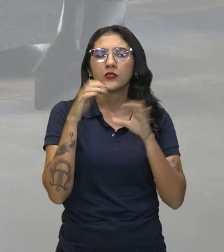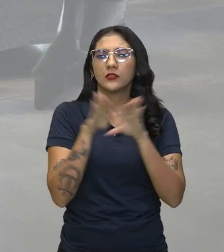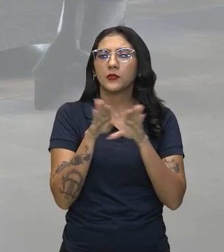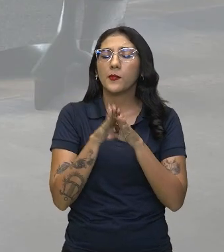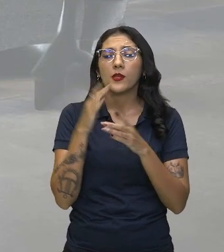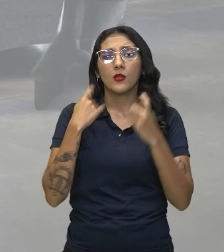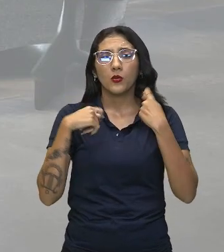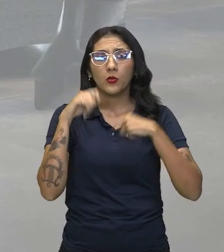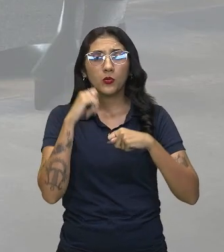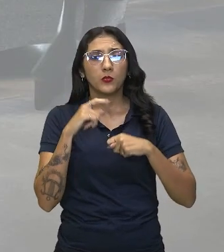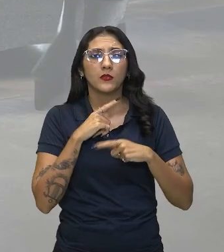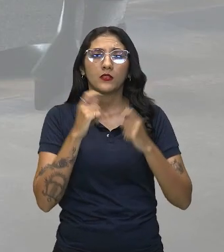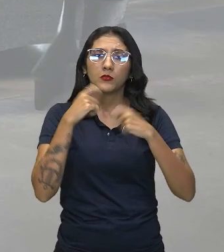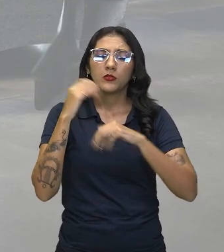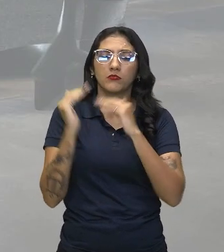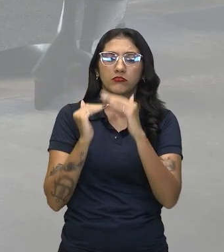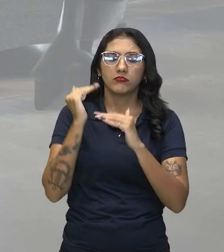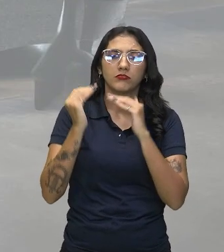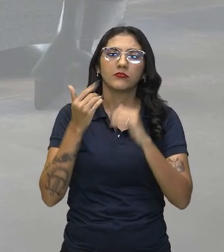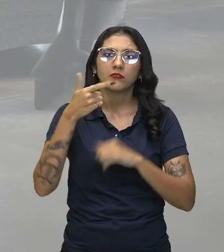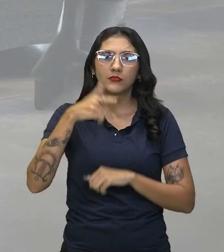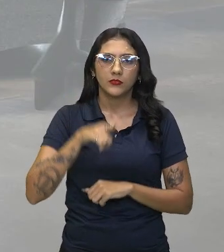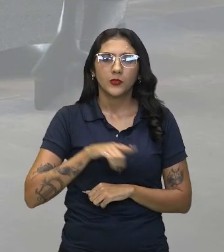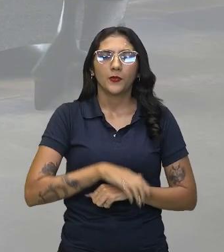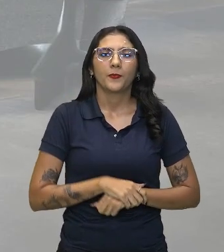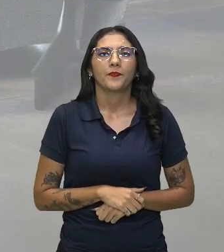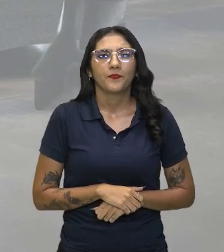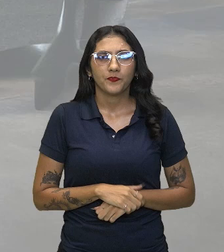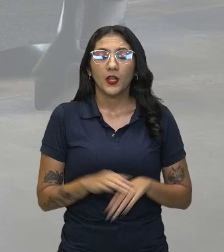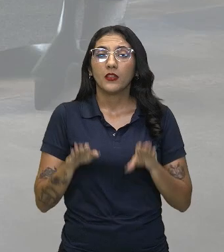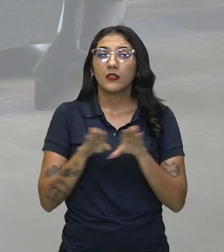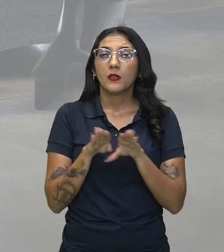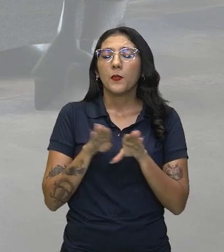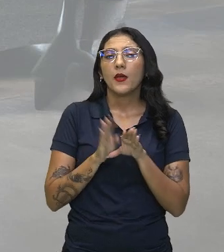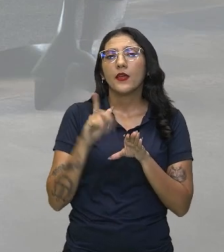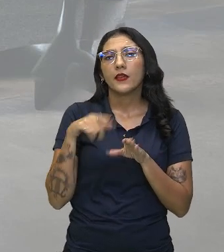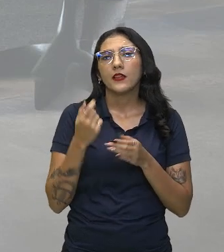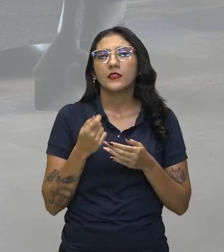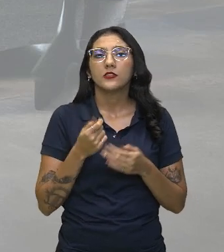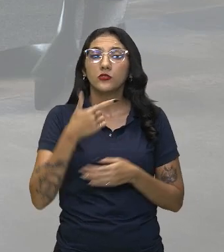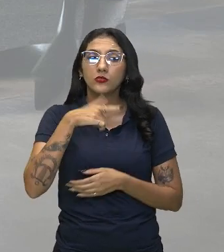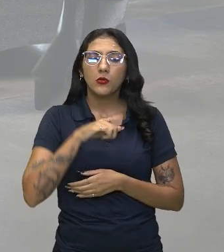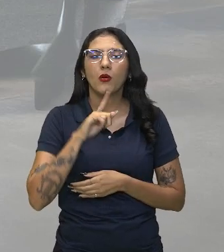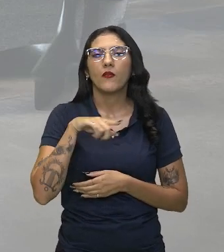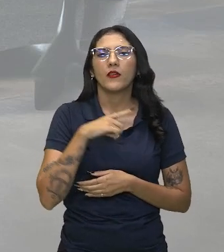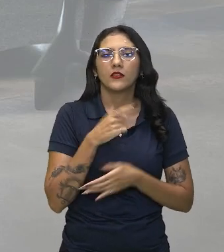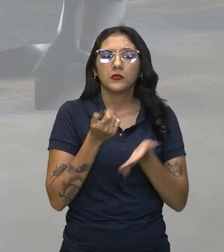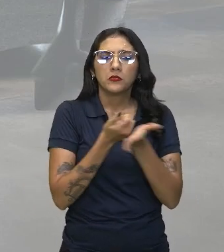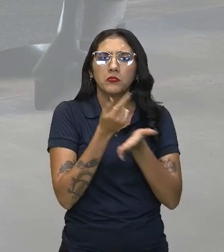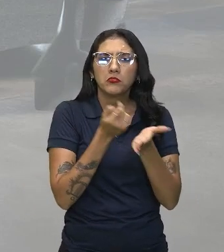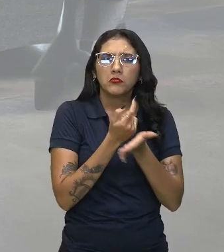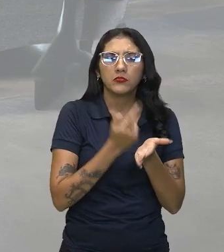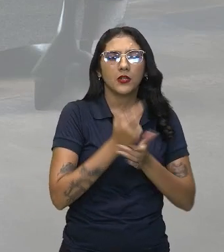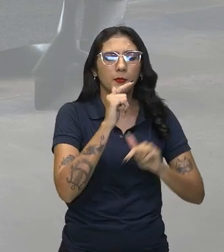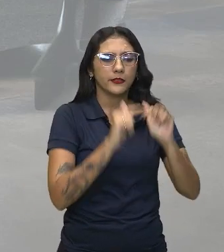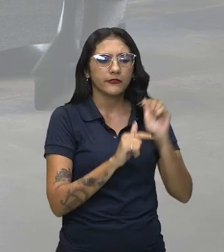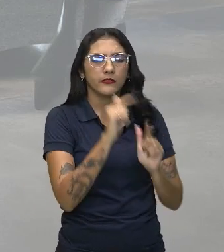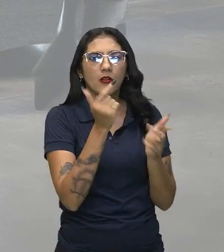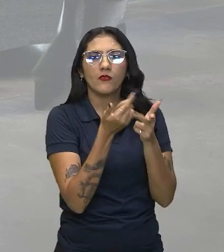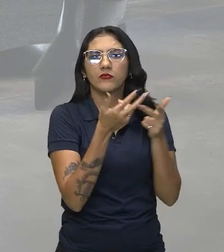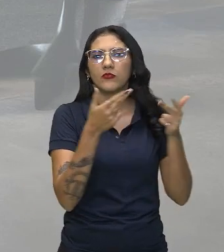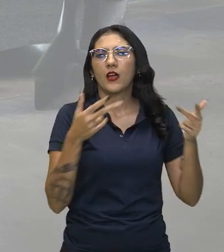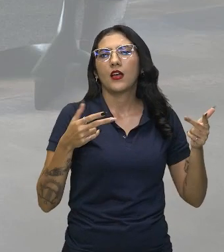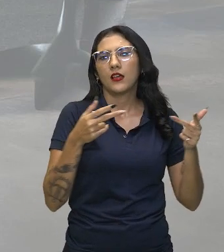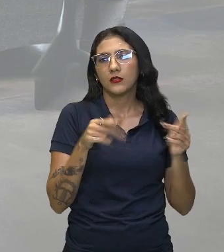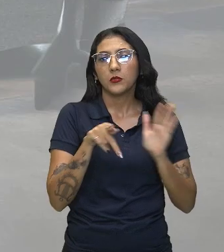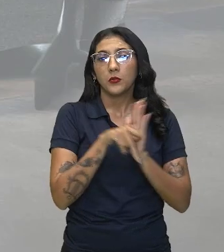economia. E também vai passar a comprar em larga escala os produtos industrializados que